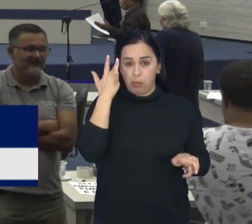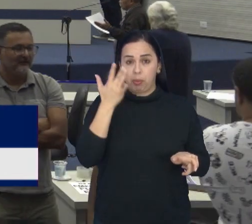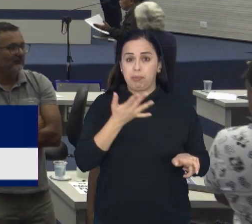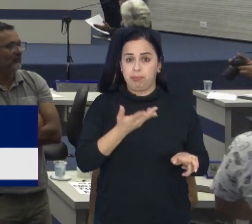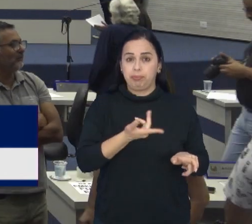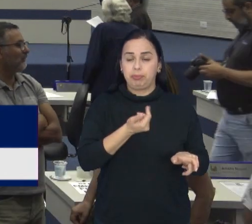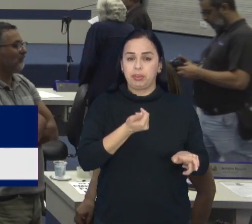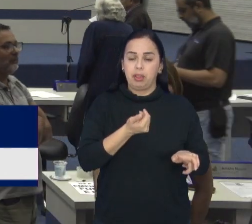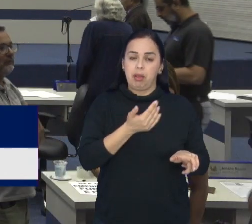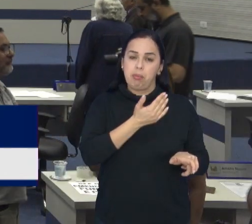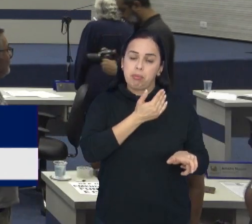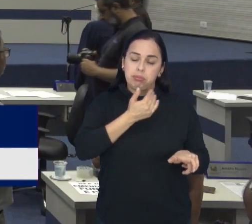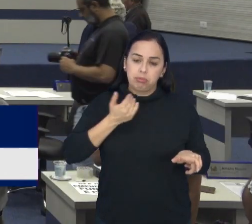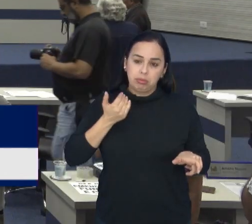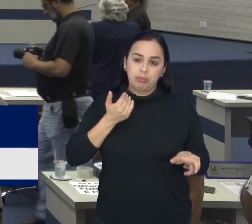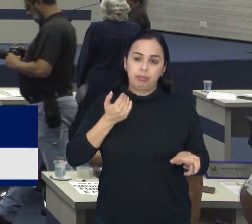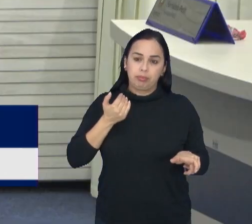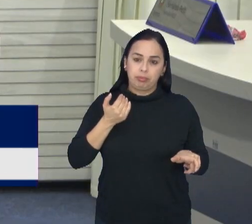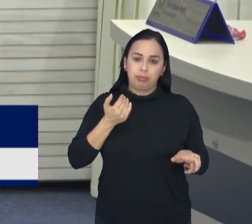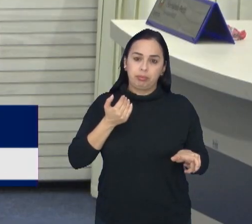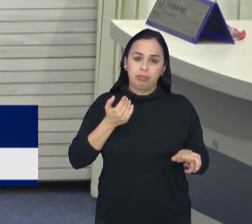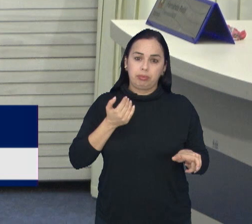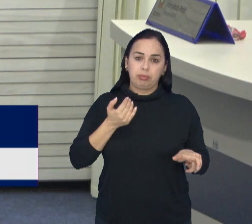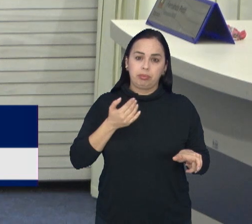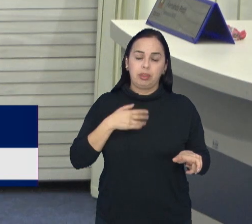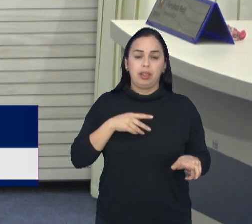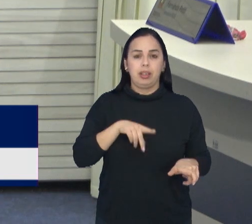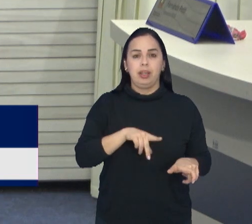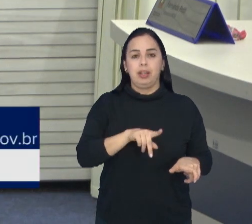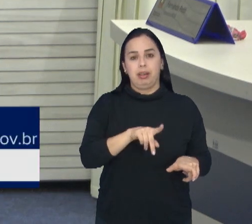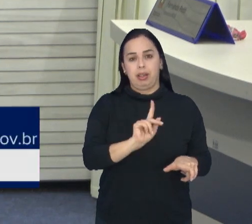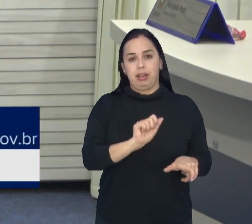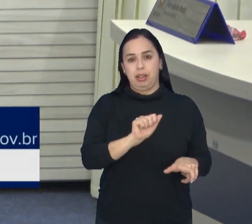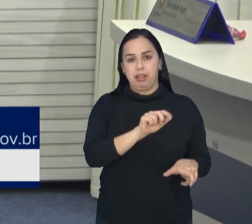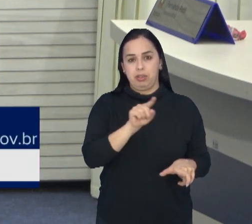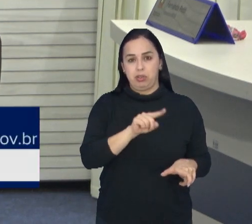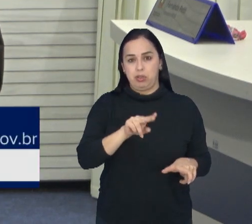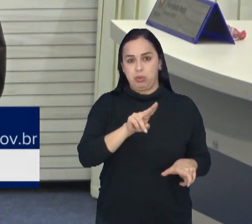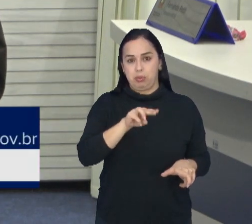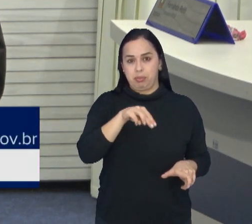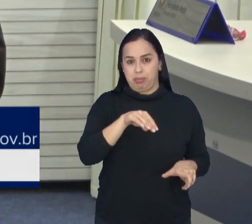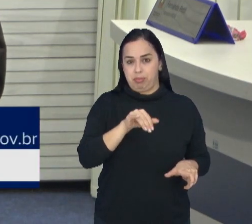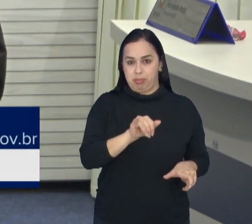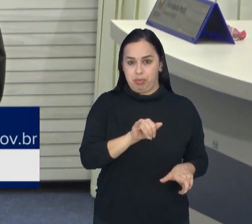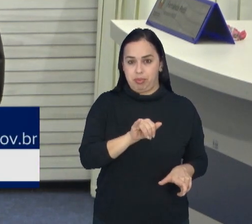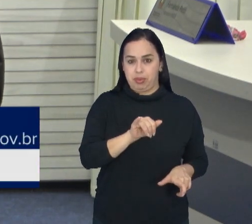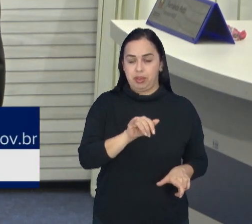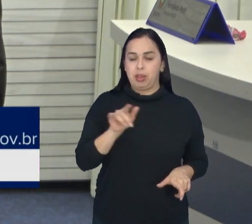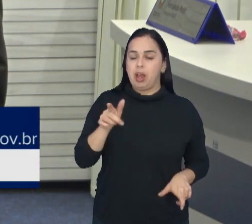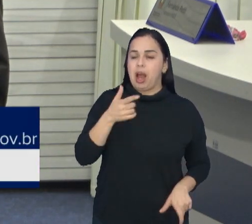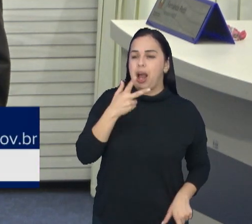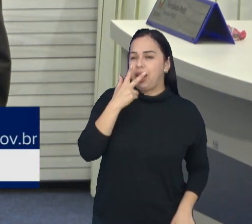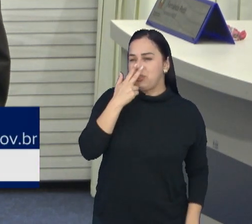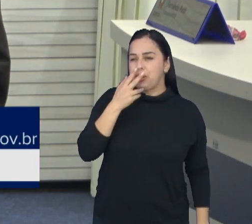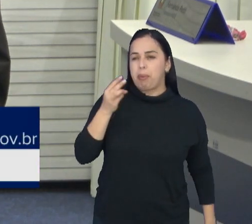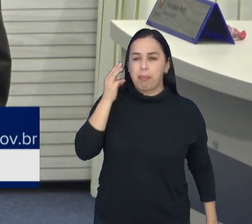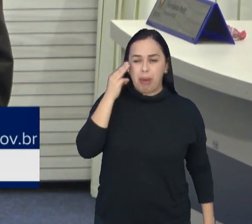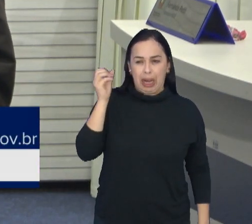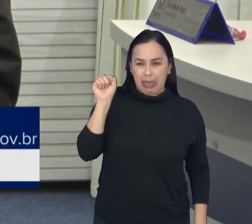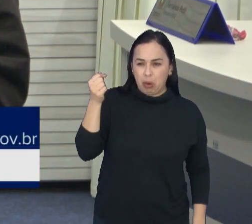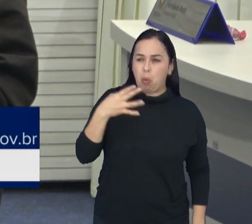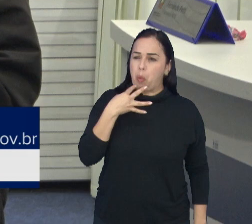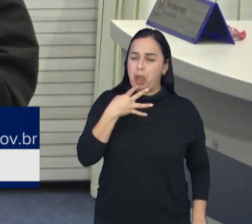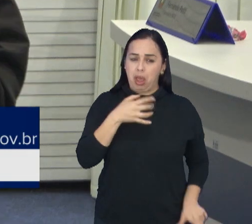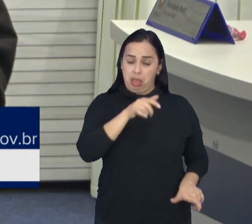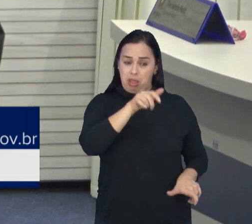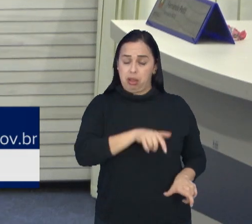está deixando, né? É o irmão Kazumi Tatekawa. Marcão deve conhecer ele, deve ter conhecido, que ele